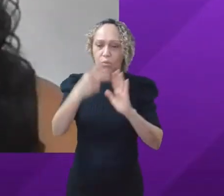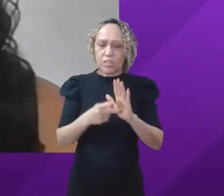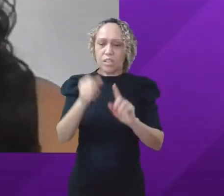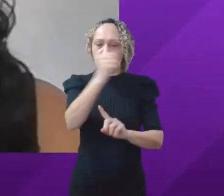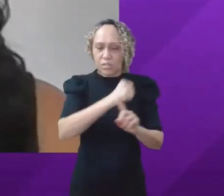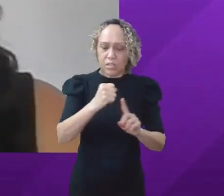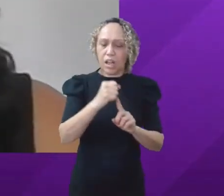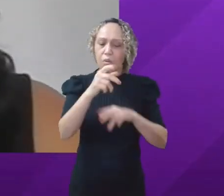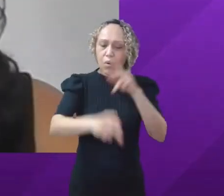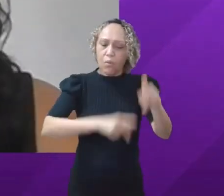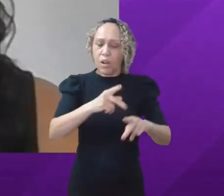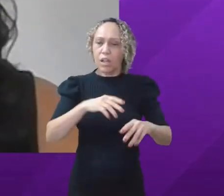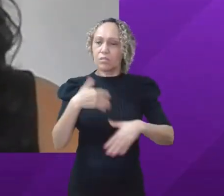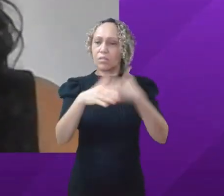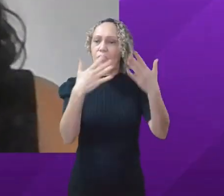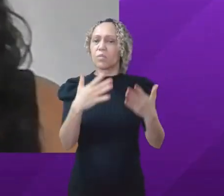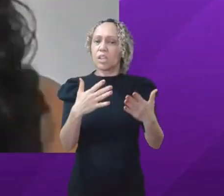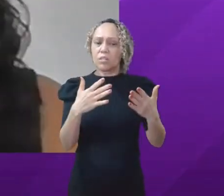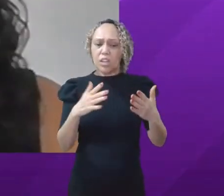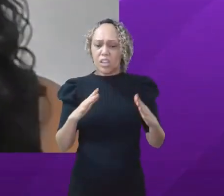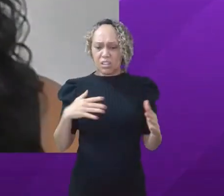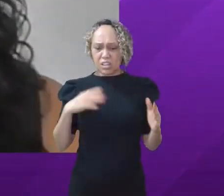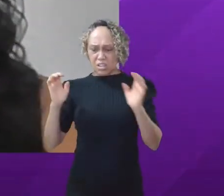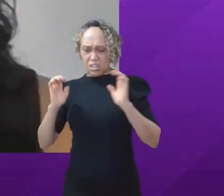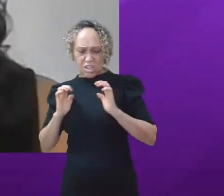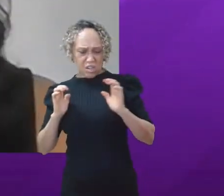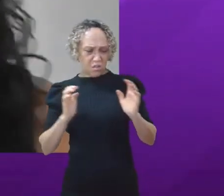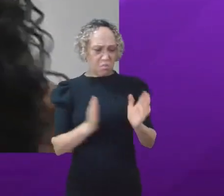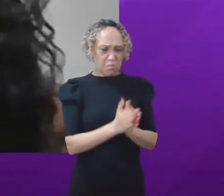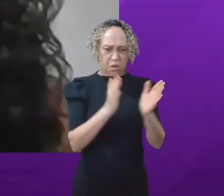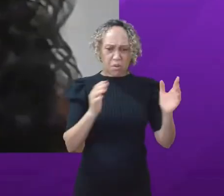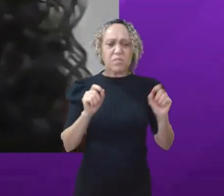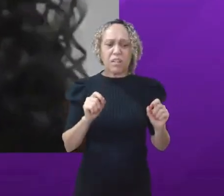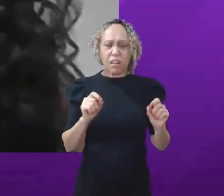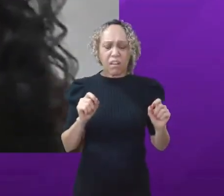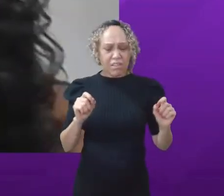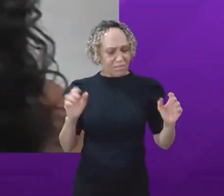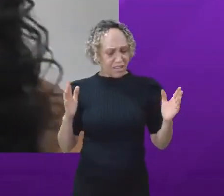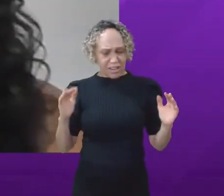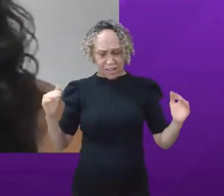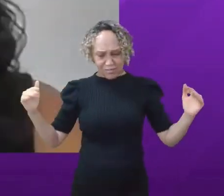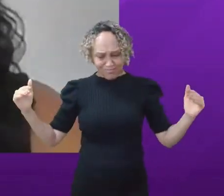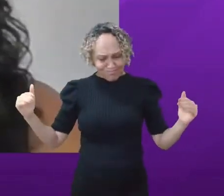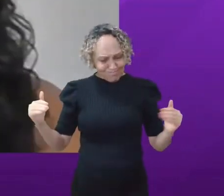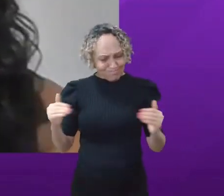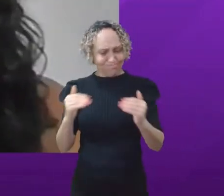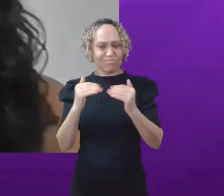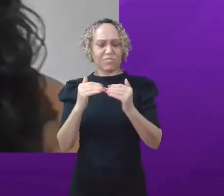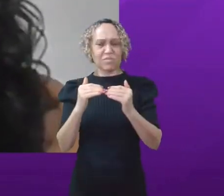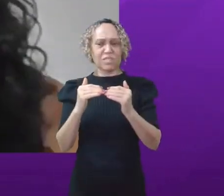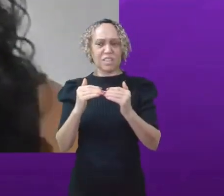desenvolvimento que possibilite a superação das desigualdades sociais, né, que possibilite a realização das capacidades